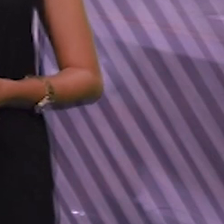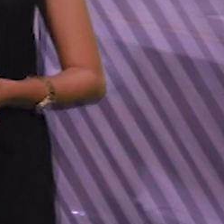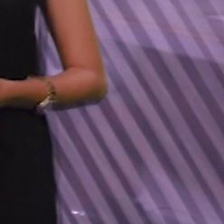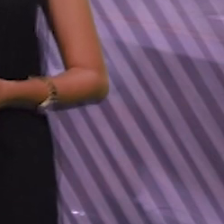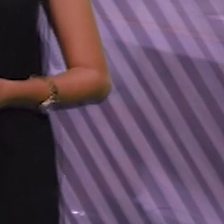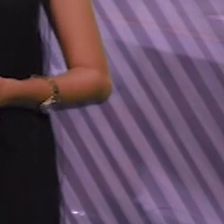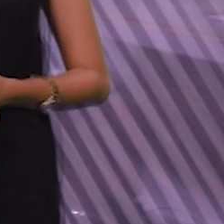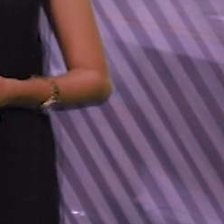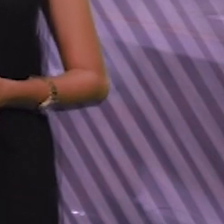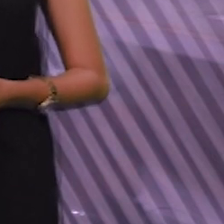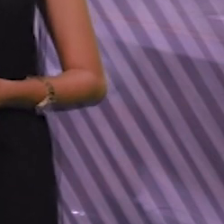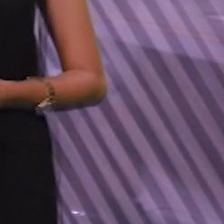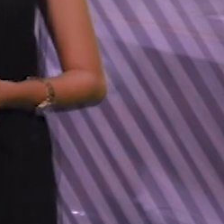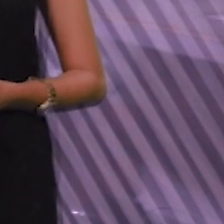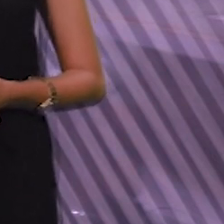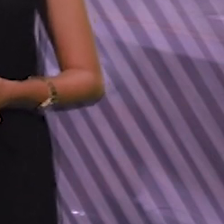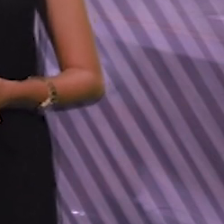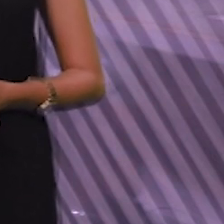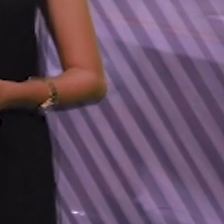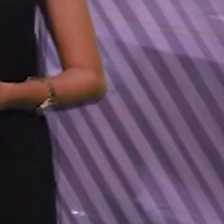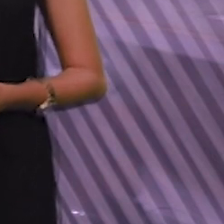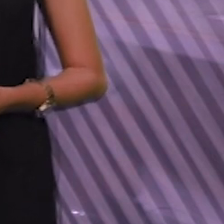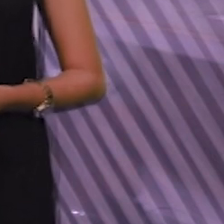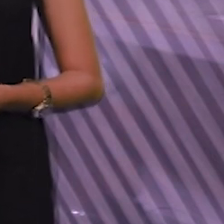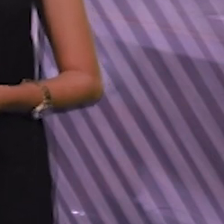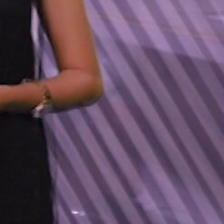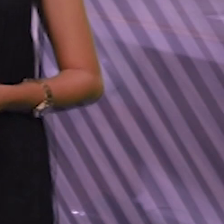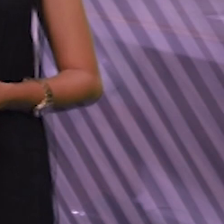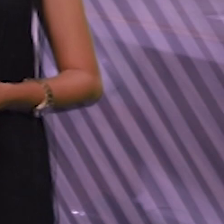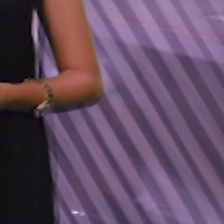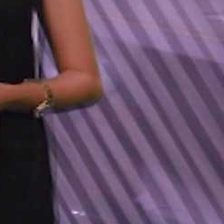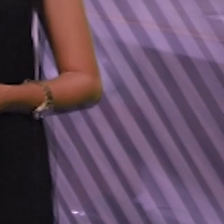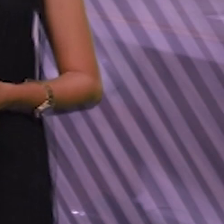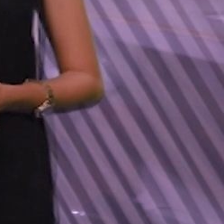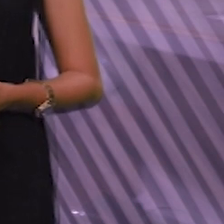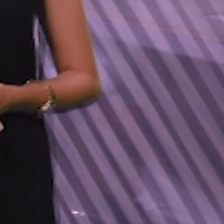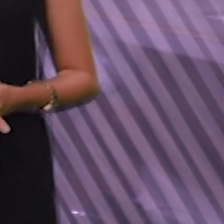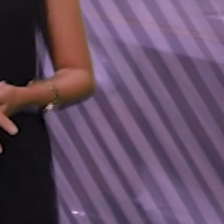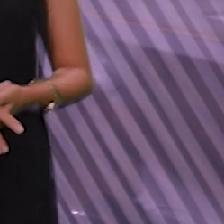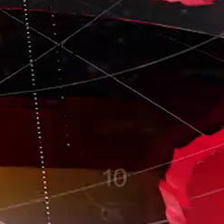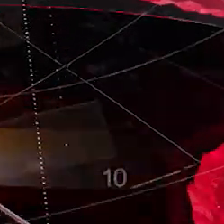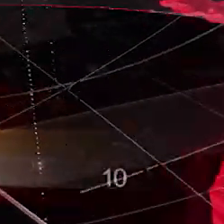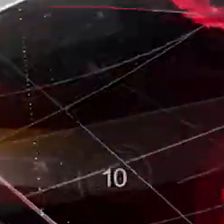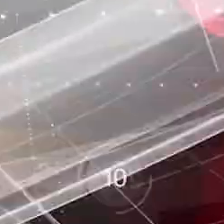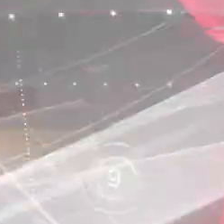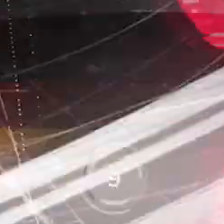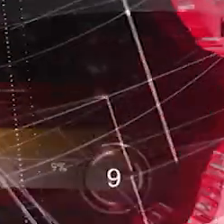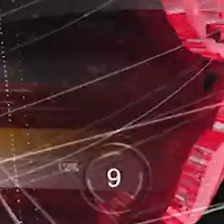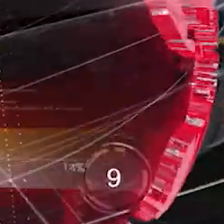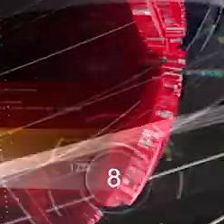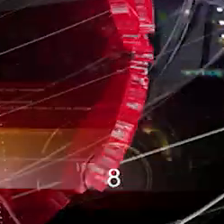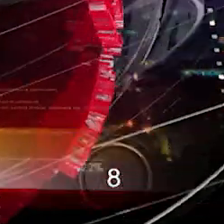Antes de todo, atuhari video idane, ketahlua klik like, comment, no subscribe, my kanal YouTube idane.